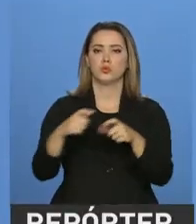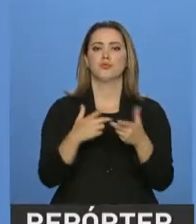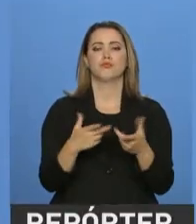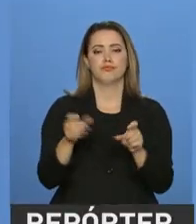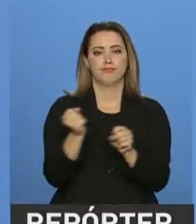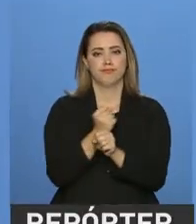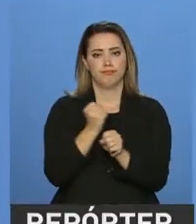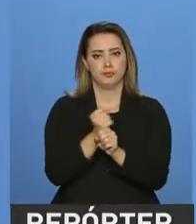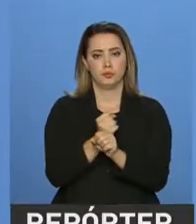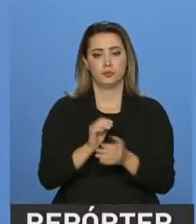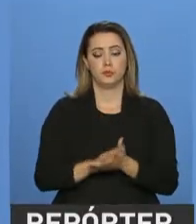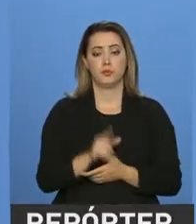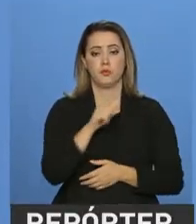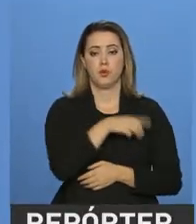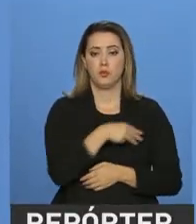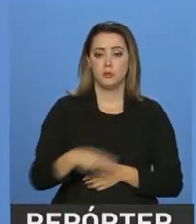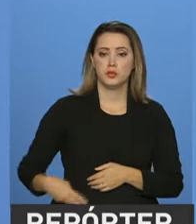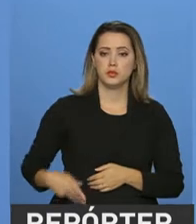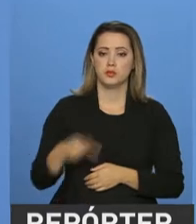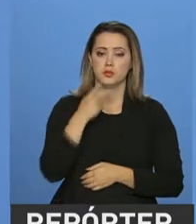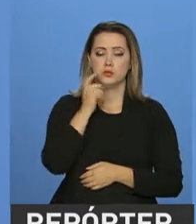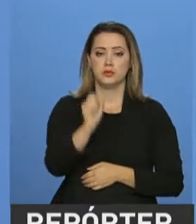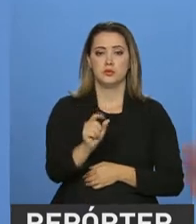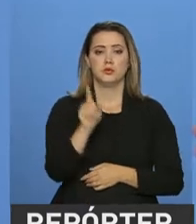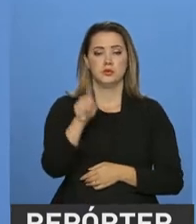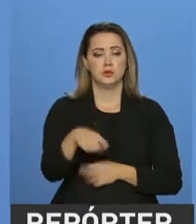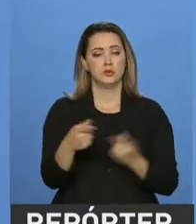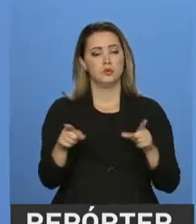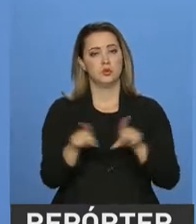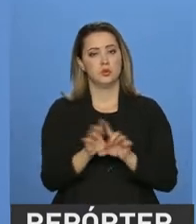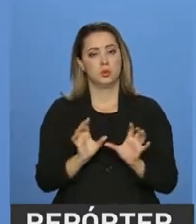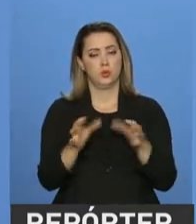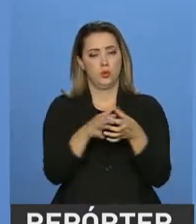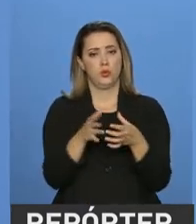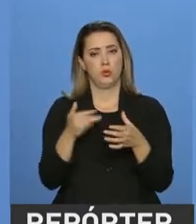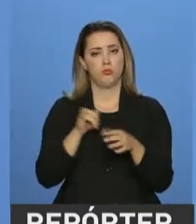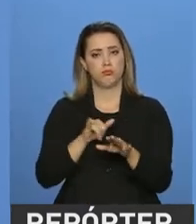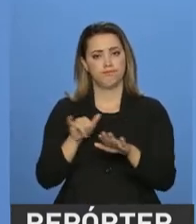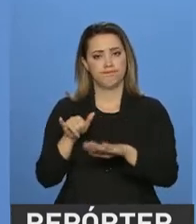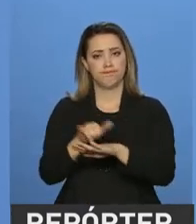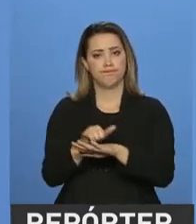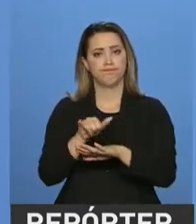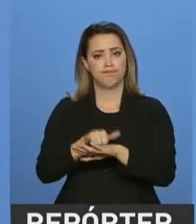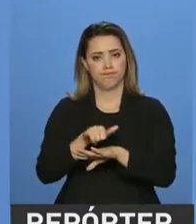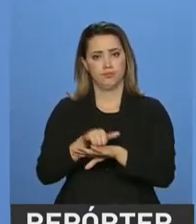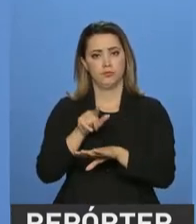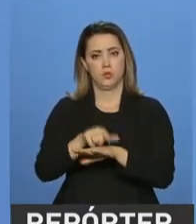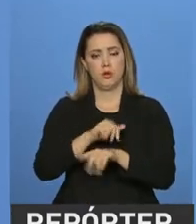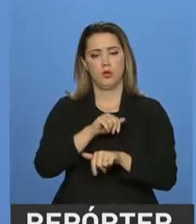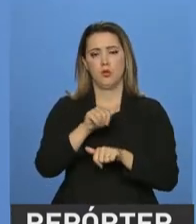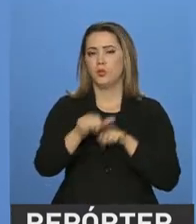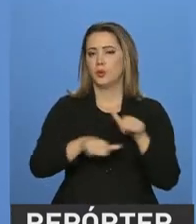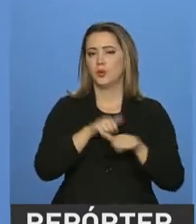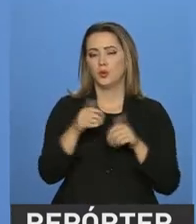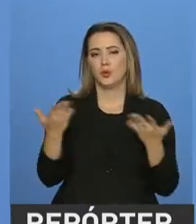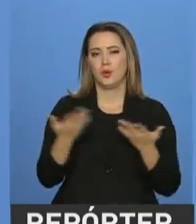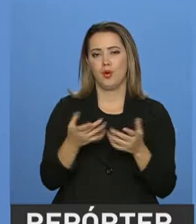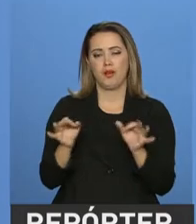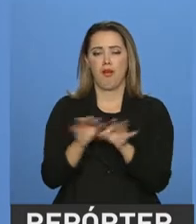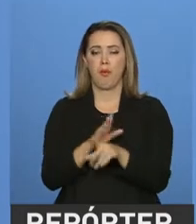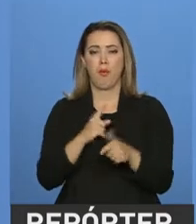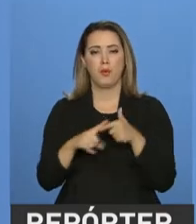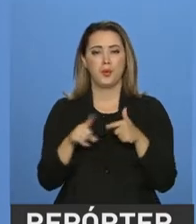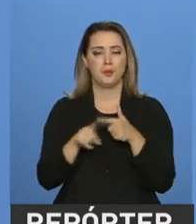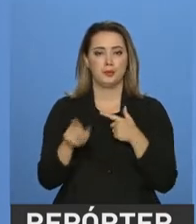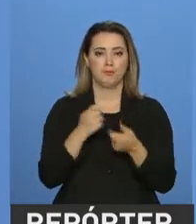dos transportes portos e aviação civil afirmou que o setor aeroportuário virou a página da crise e destacou